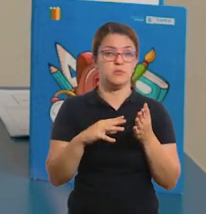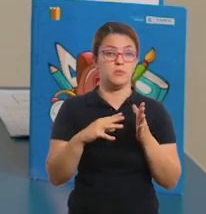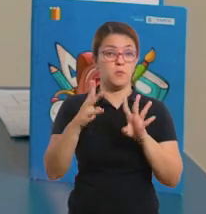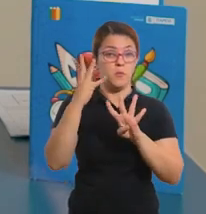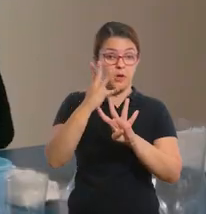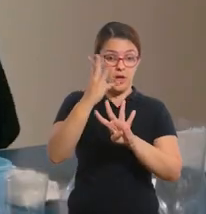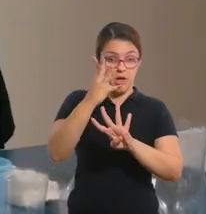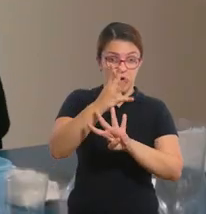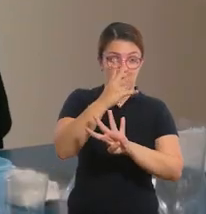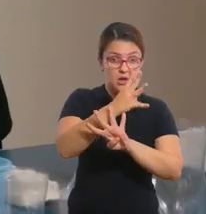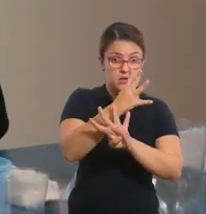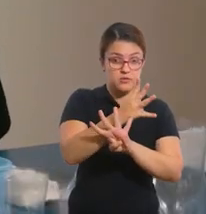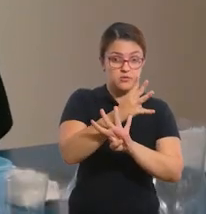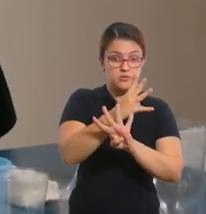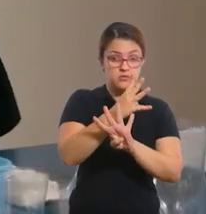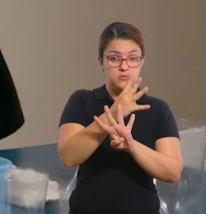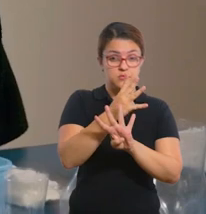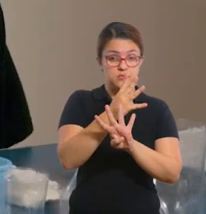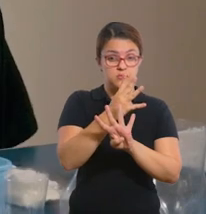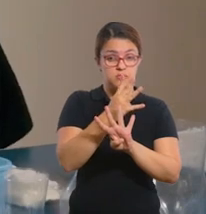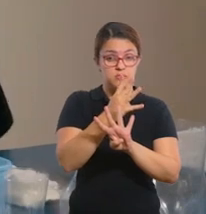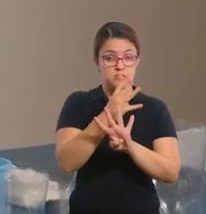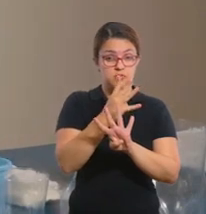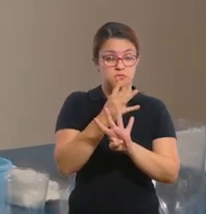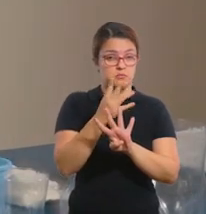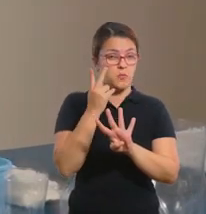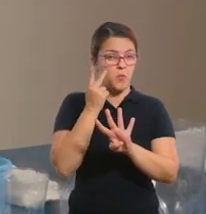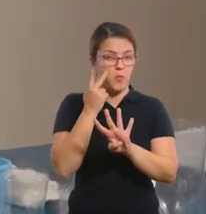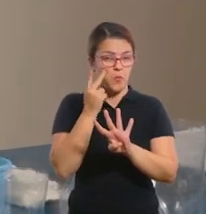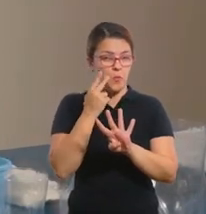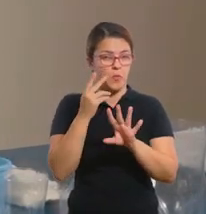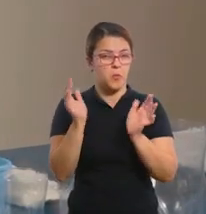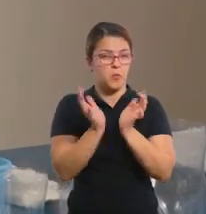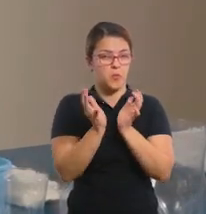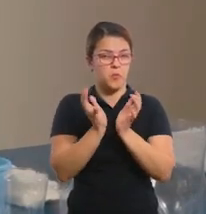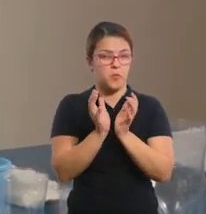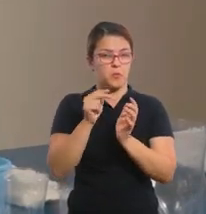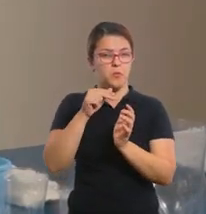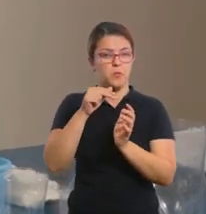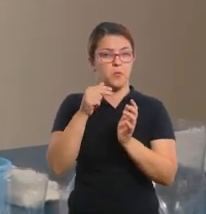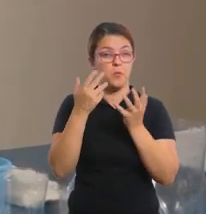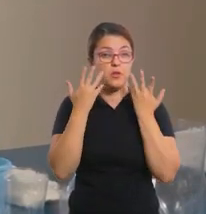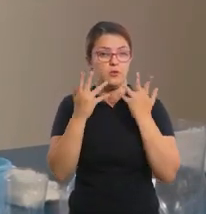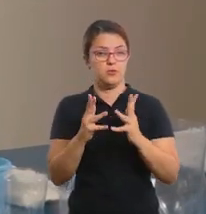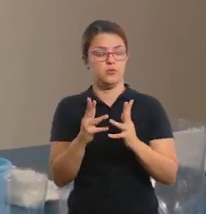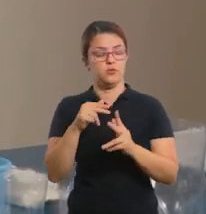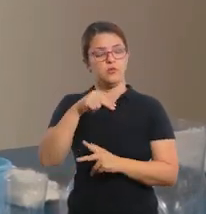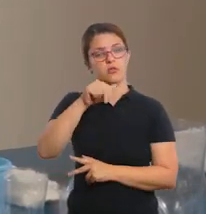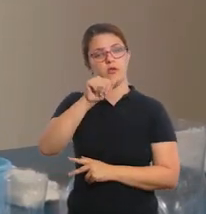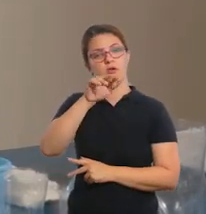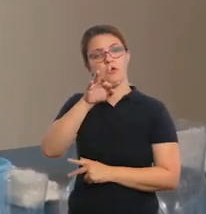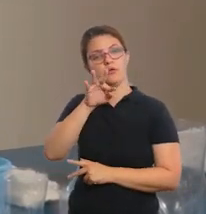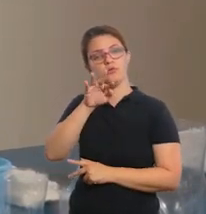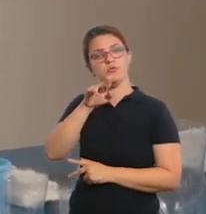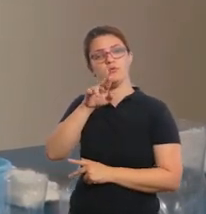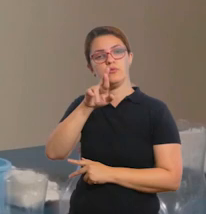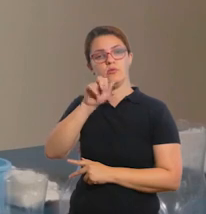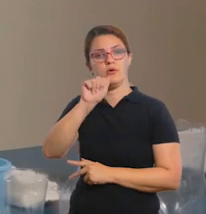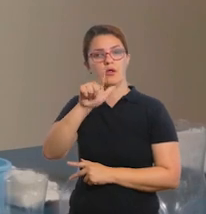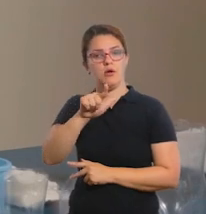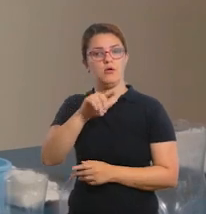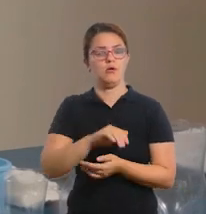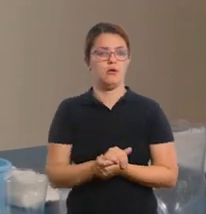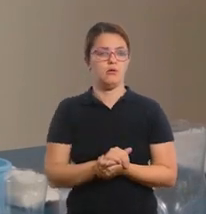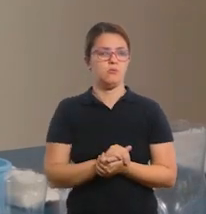atividades, 4 números 4 para escrever os números naturais. Todos os números naturais podem ser escritos a partir